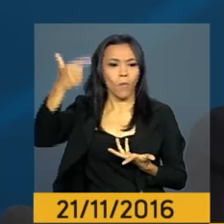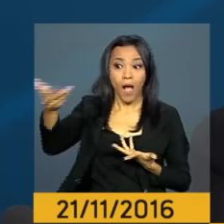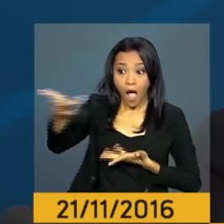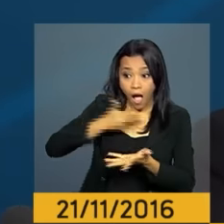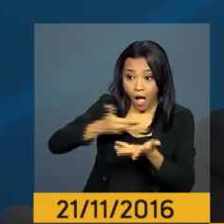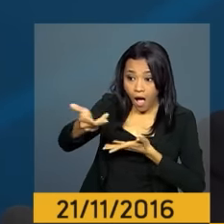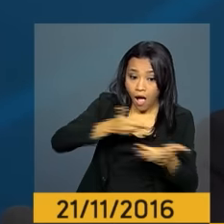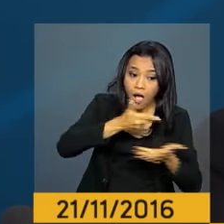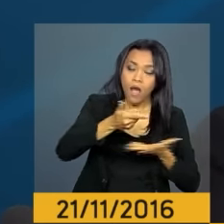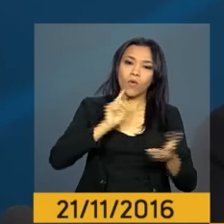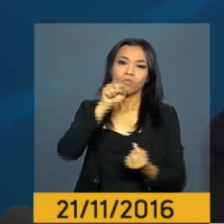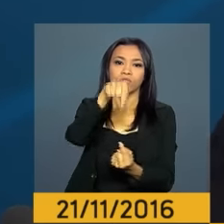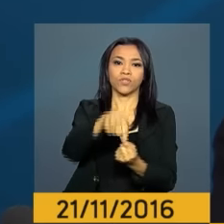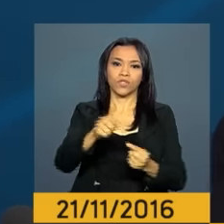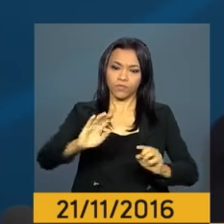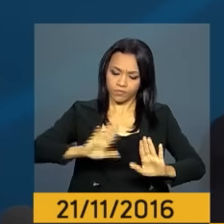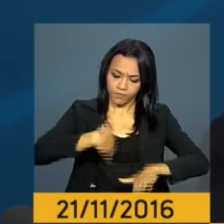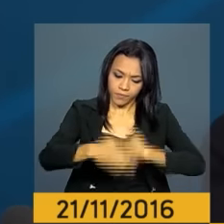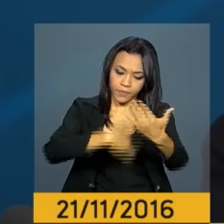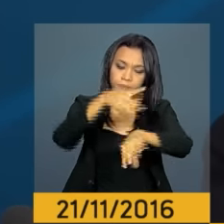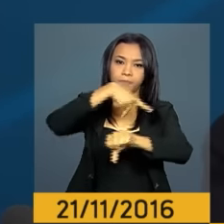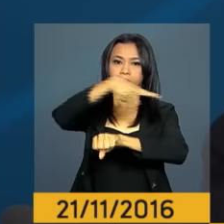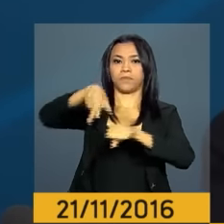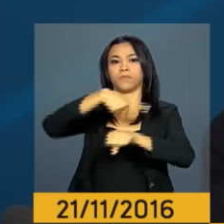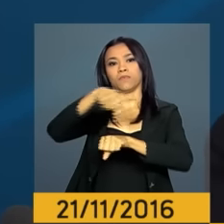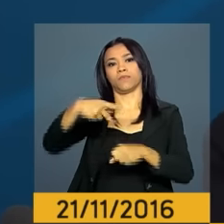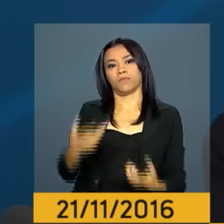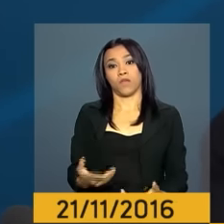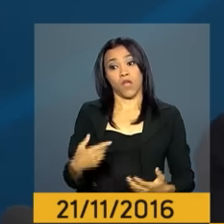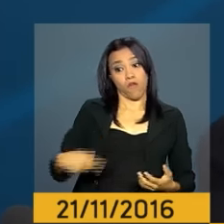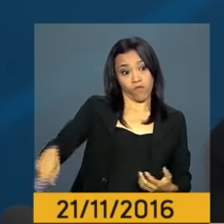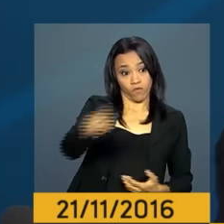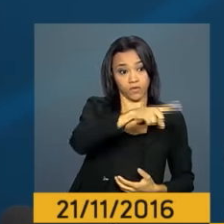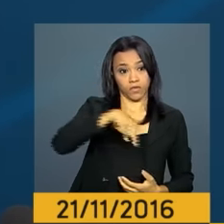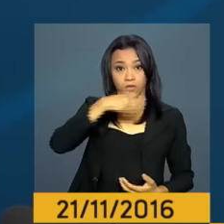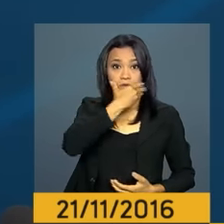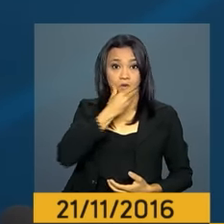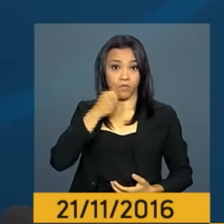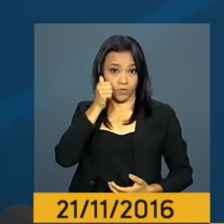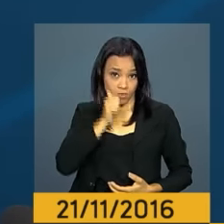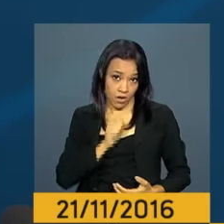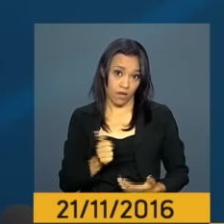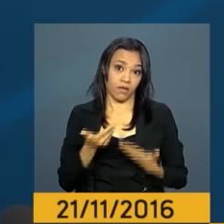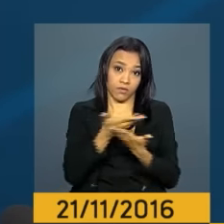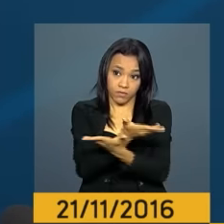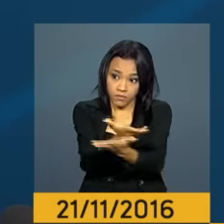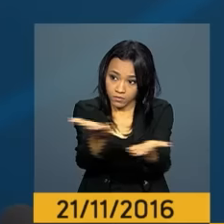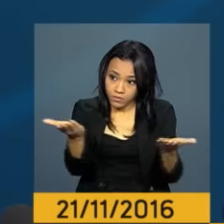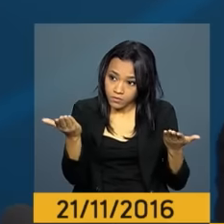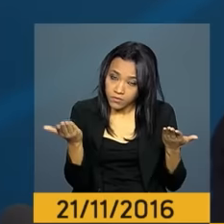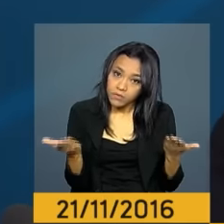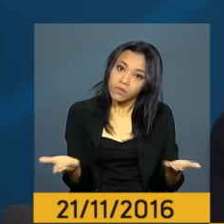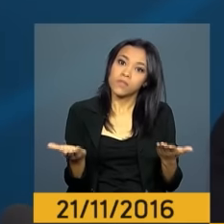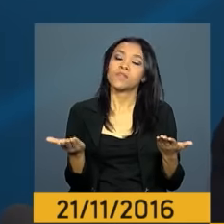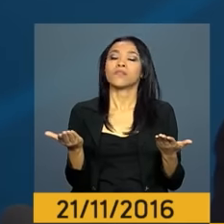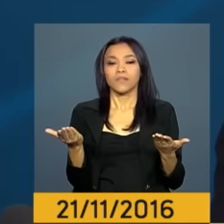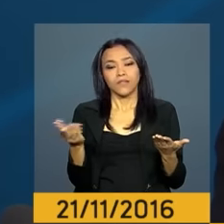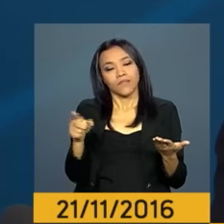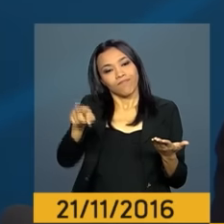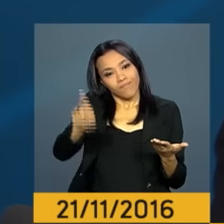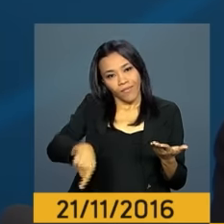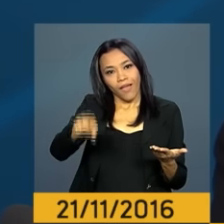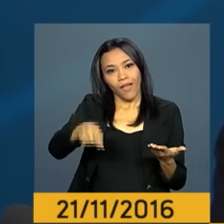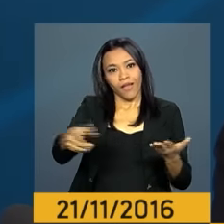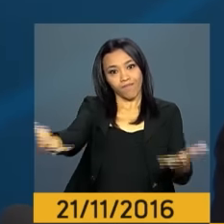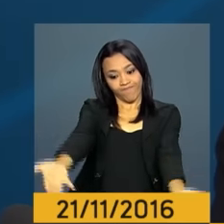desenvolvimento do país. Os senhores e as senhoras, permitam-me dizê-lo, passam a fazer